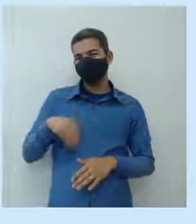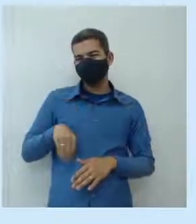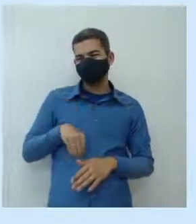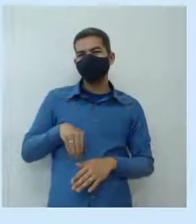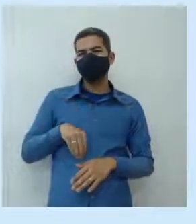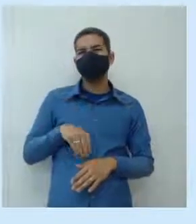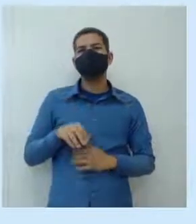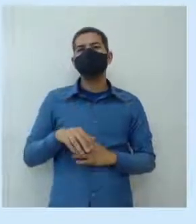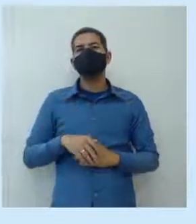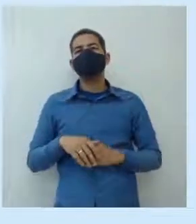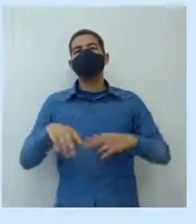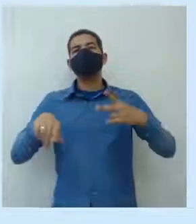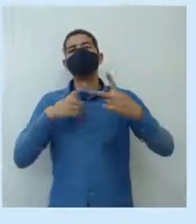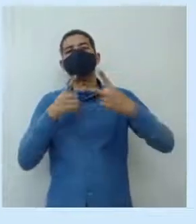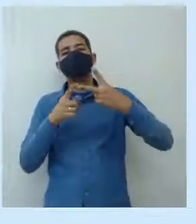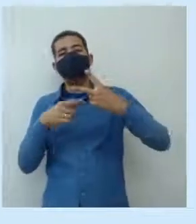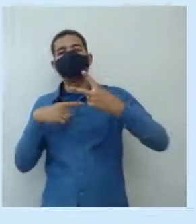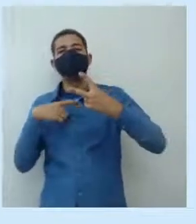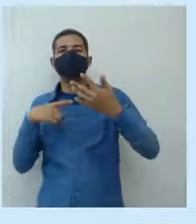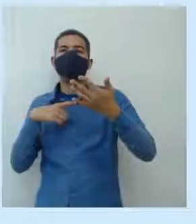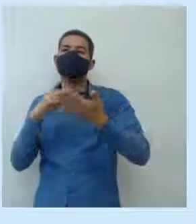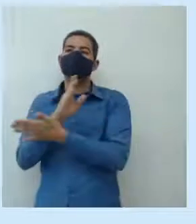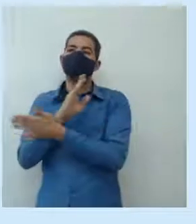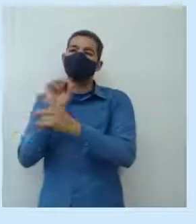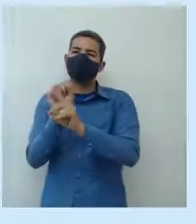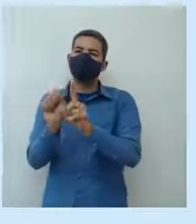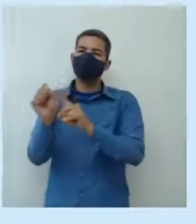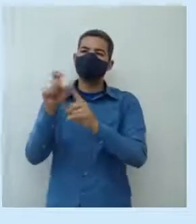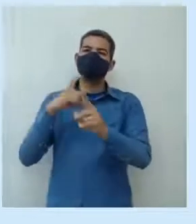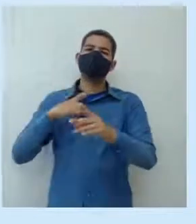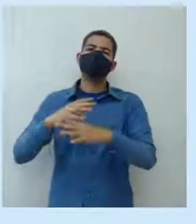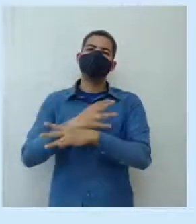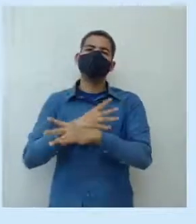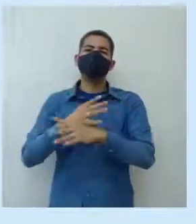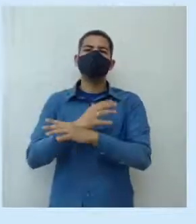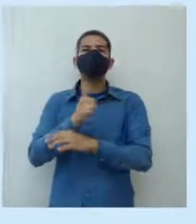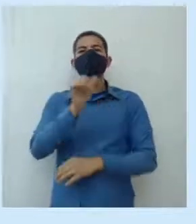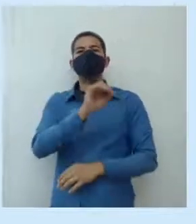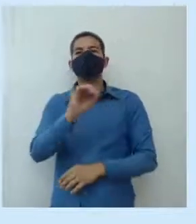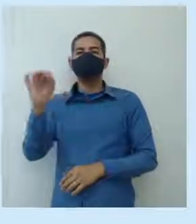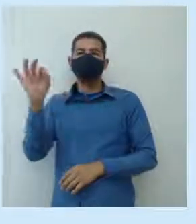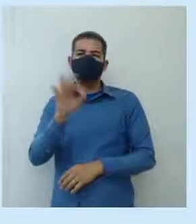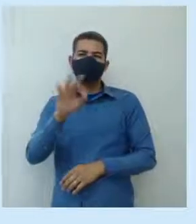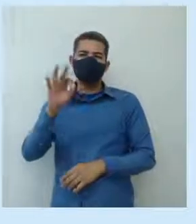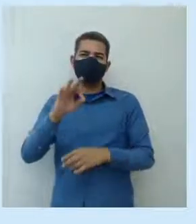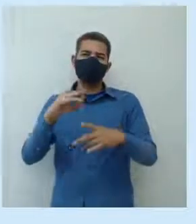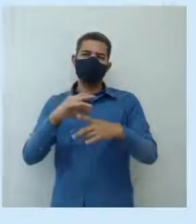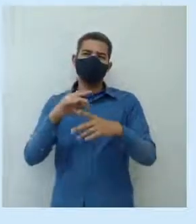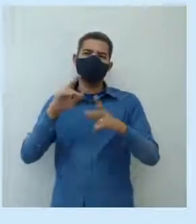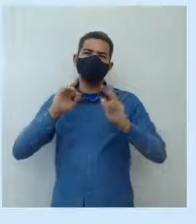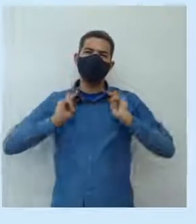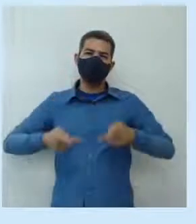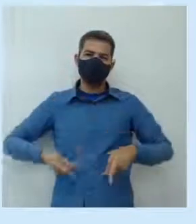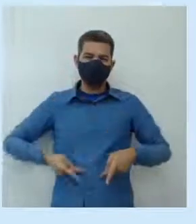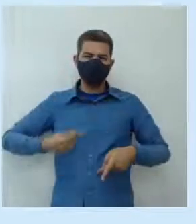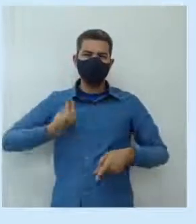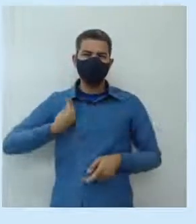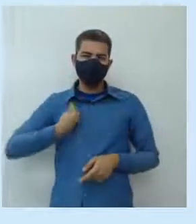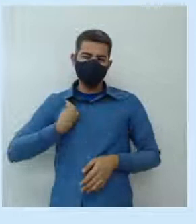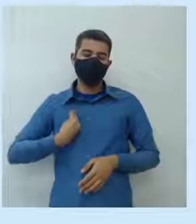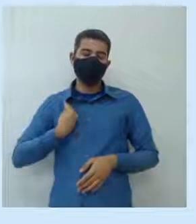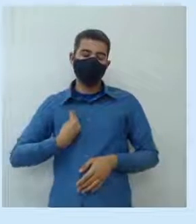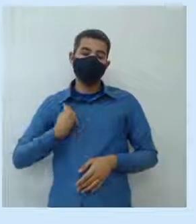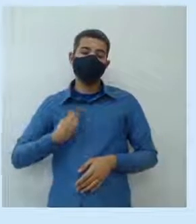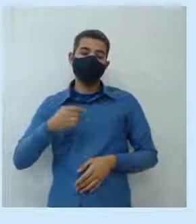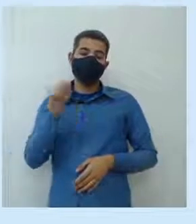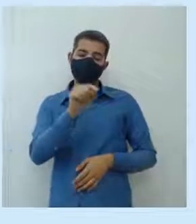algumas sociedades que são hoje totalmente urbanas, né, com 100% da população vivendo nas cidades. Então a gente vai ver que o